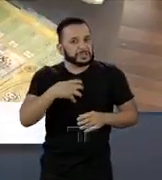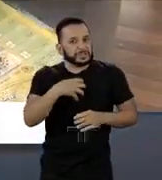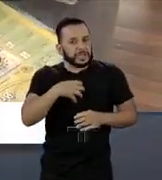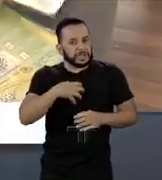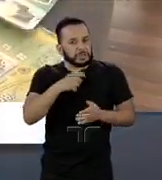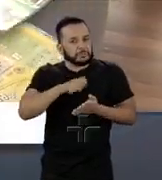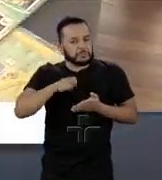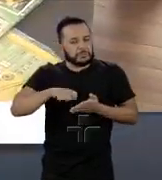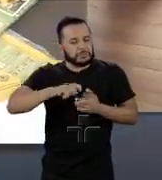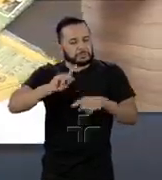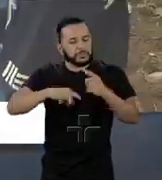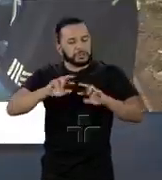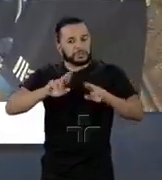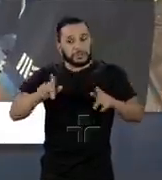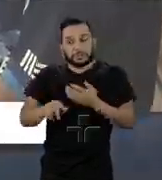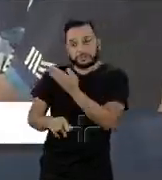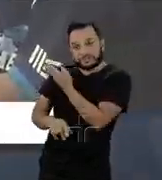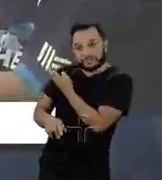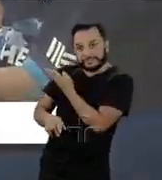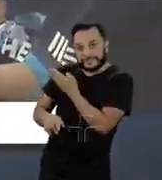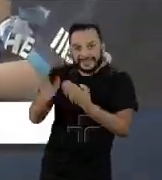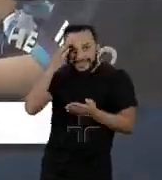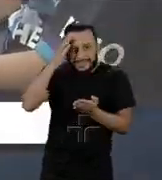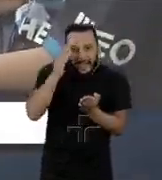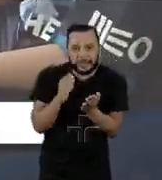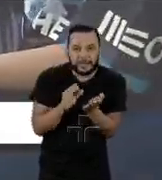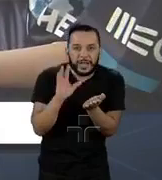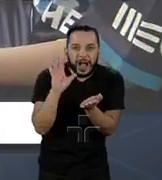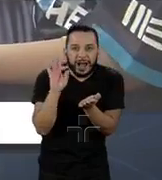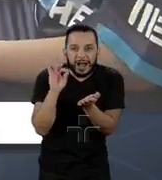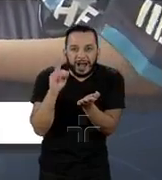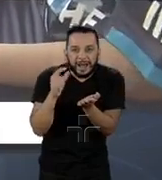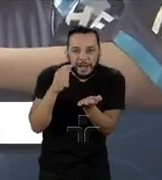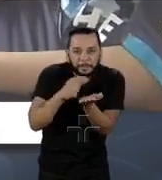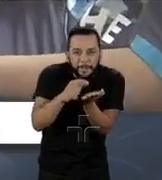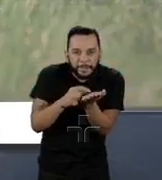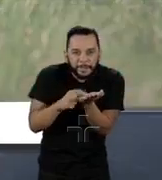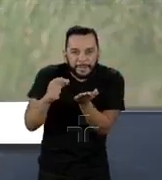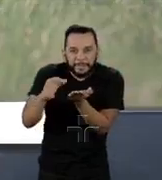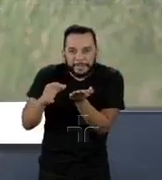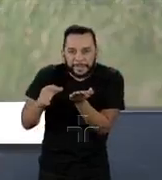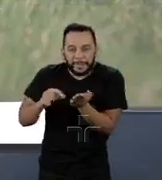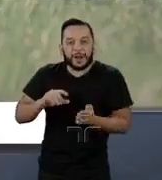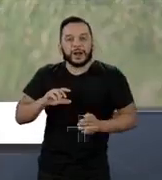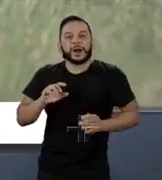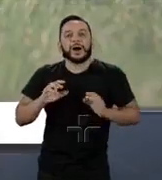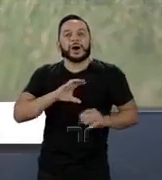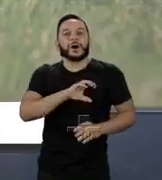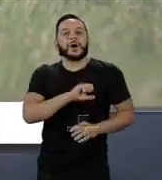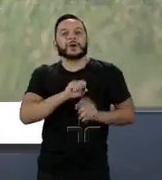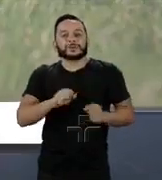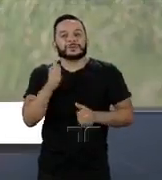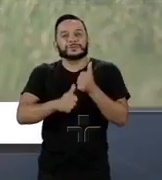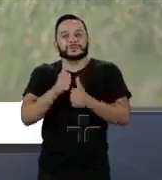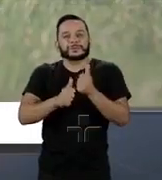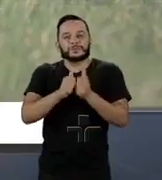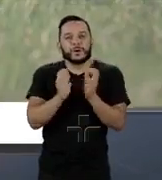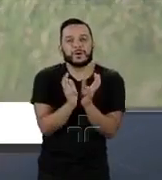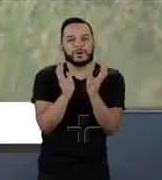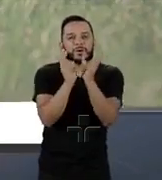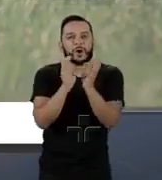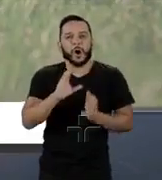do Mundo começa só em junho, mas colecionadores de figurinhas já estão no clima da competição. Eu gosto, assim, da emoção de você